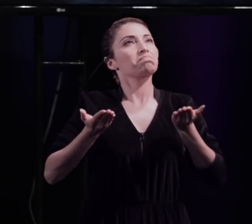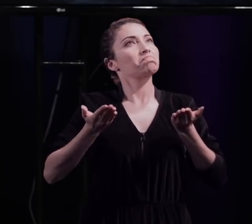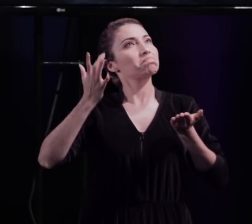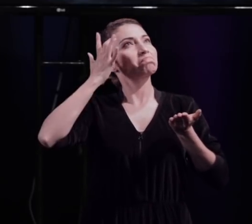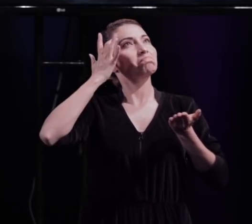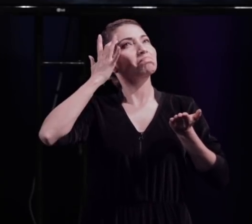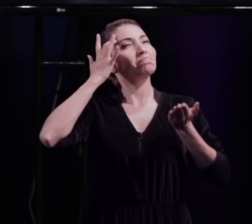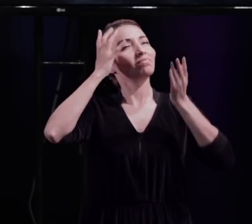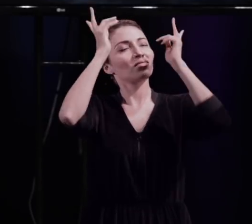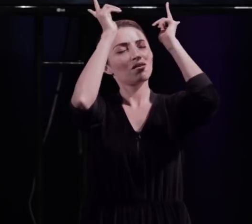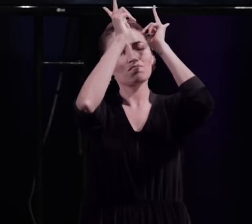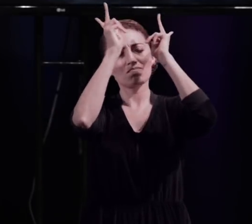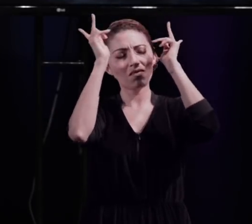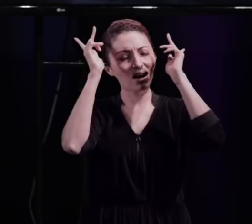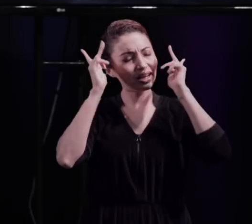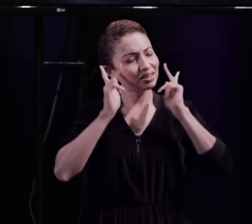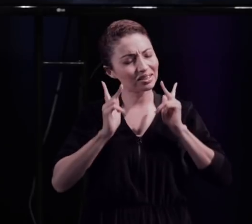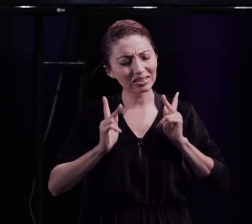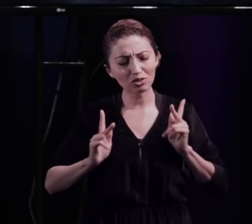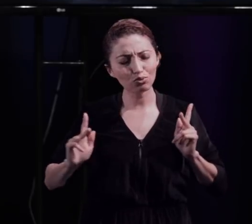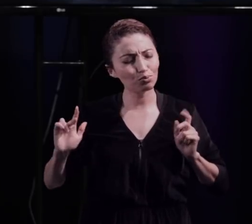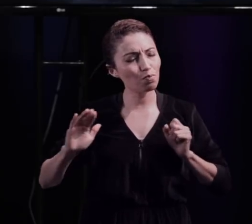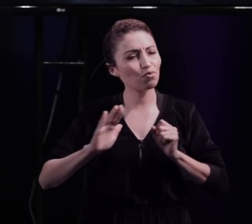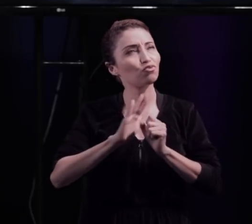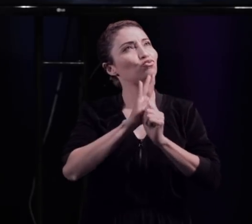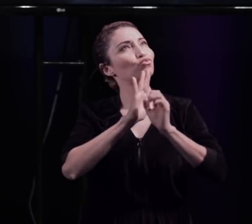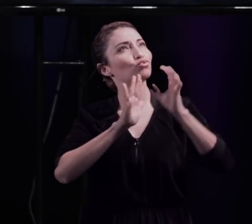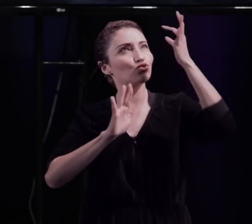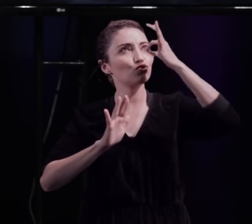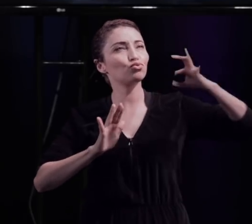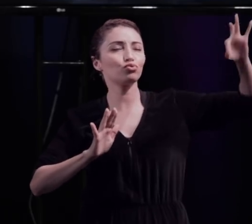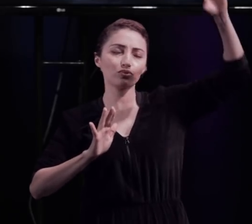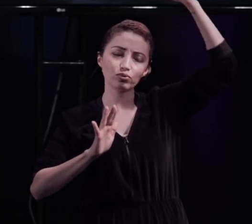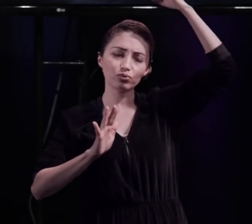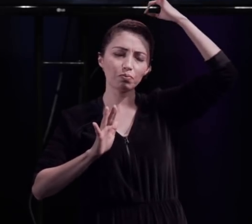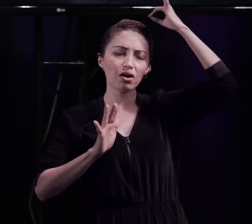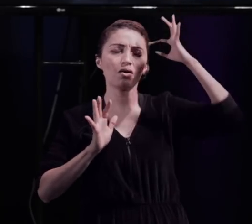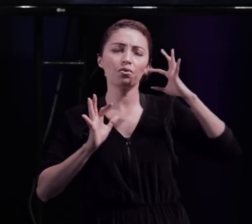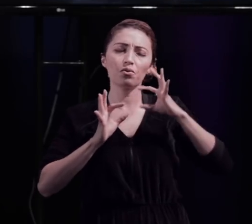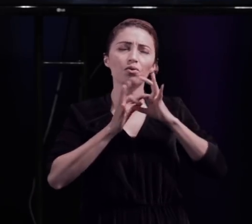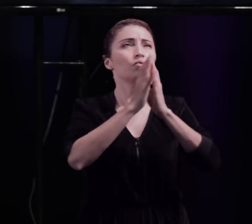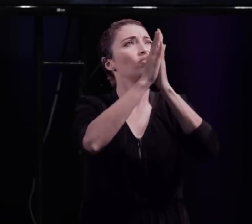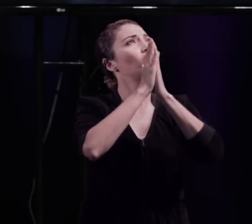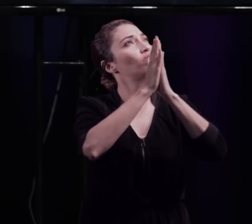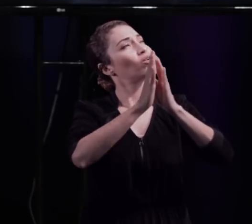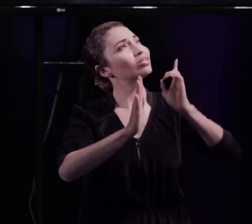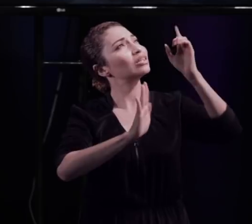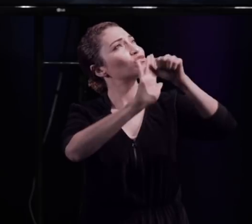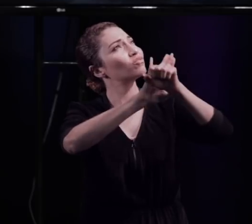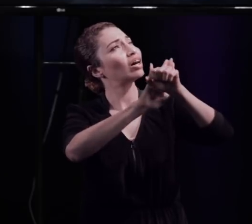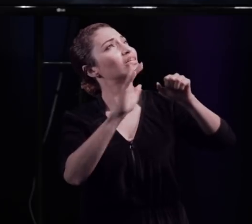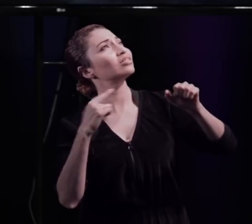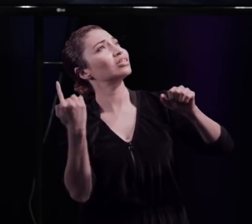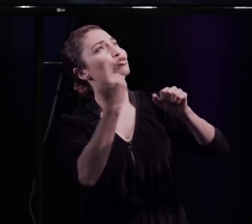plena, equilibrada, cheia de paz no Espírito Santo. Que o Senhor